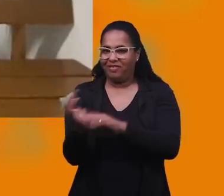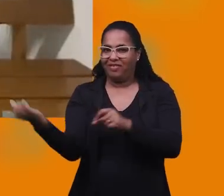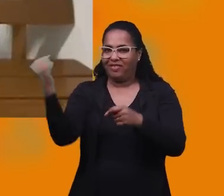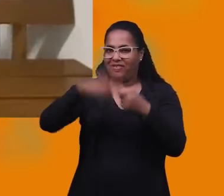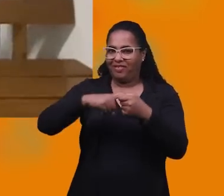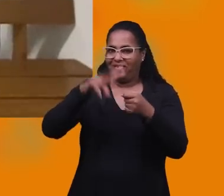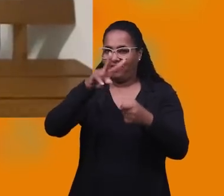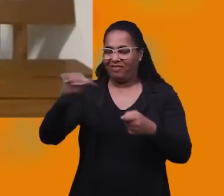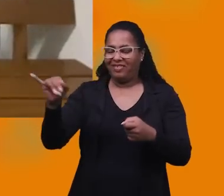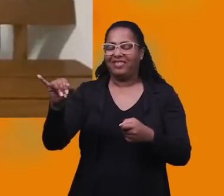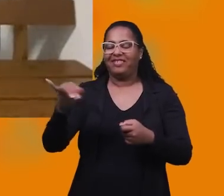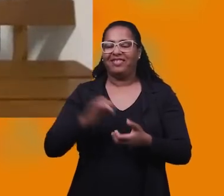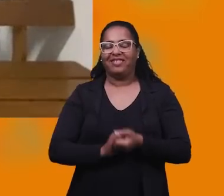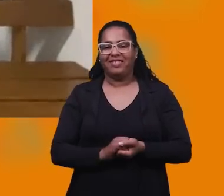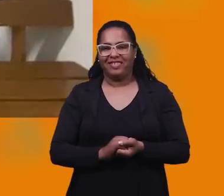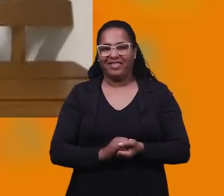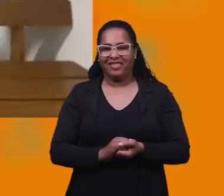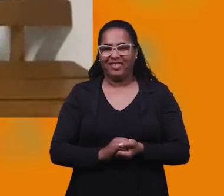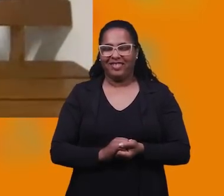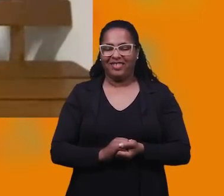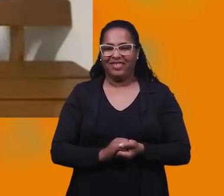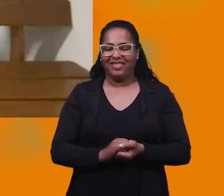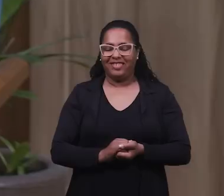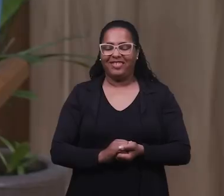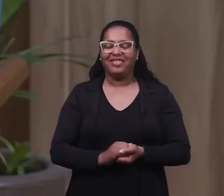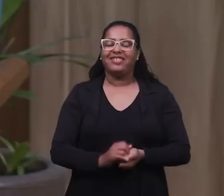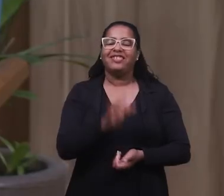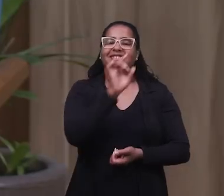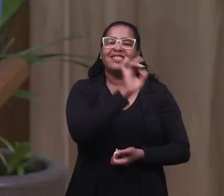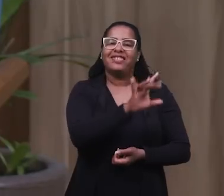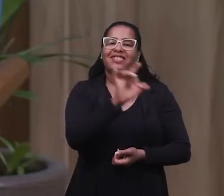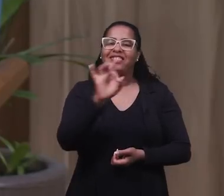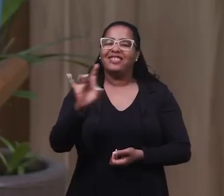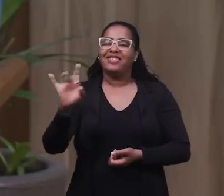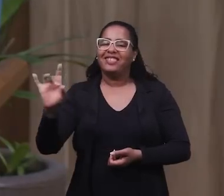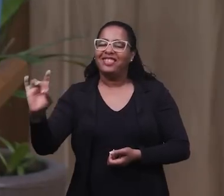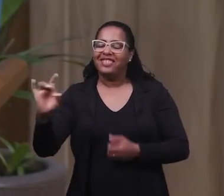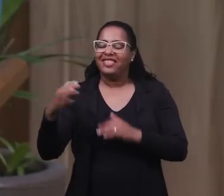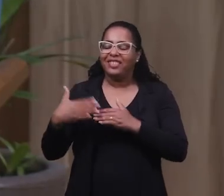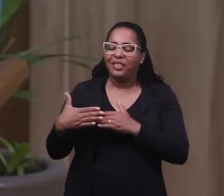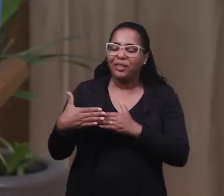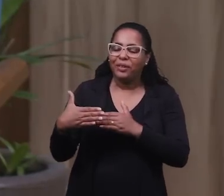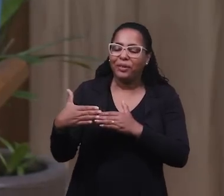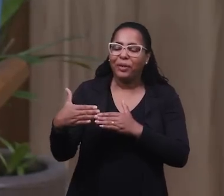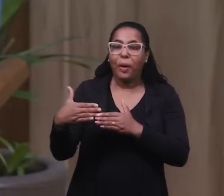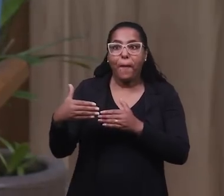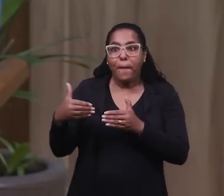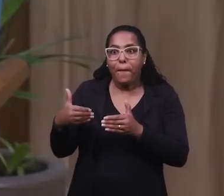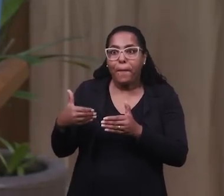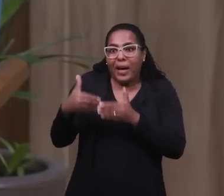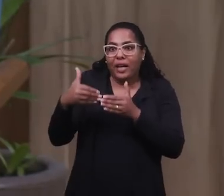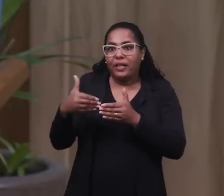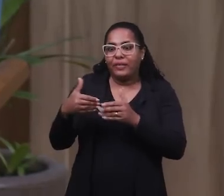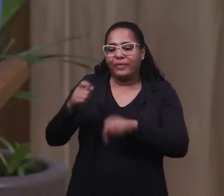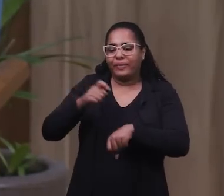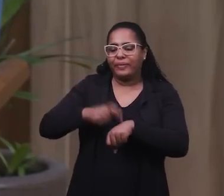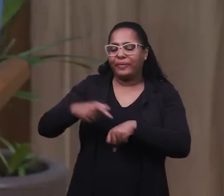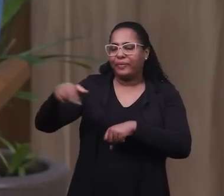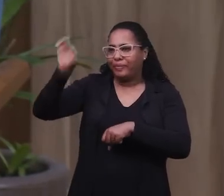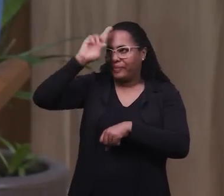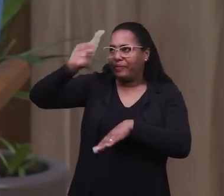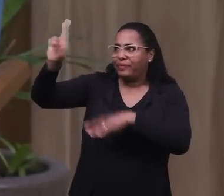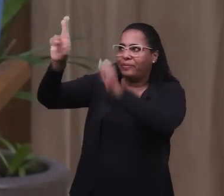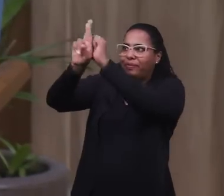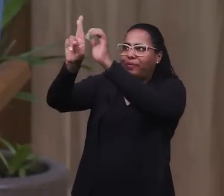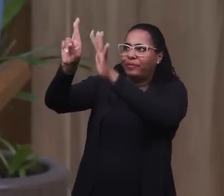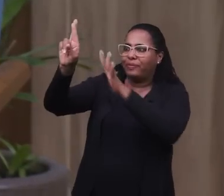Maranata, o Senhor Jesus vem. Cada dia que passa, estamos mais perto do grande dia da volta